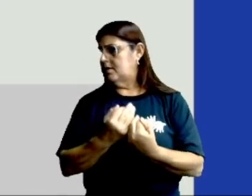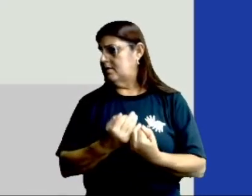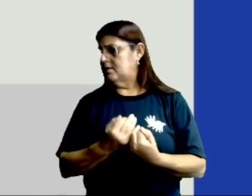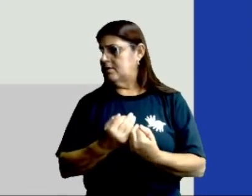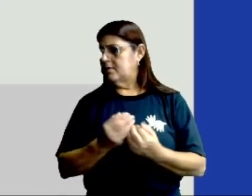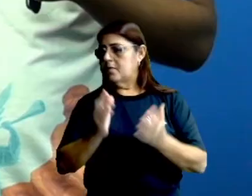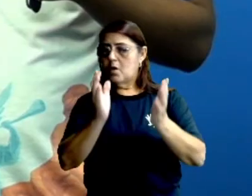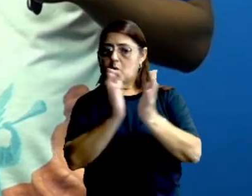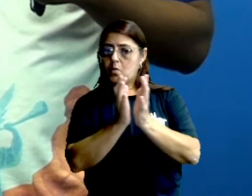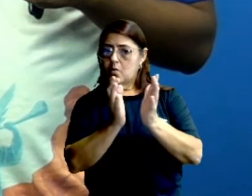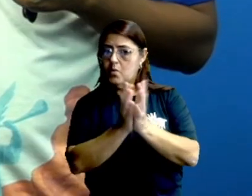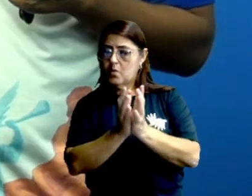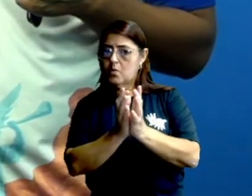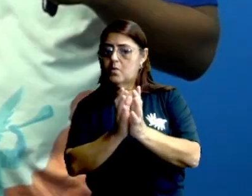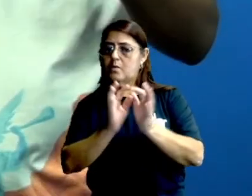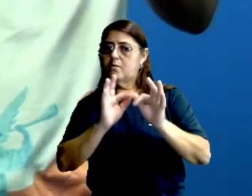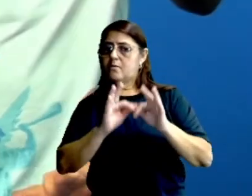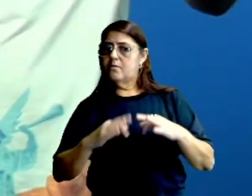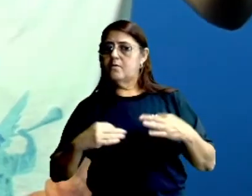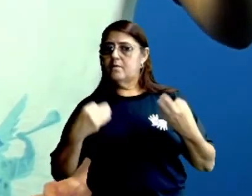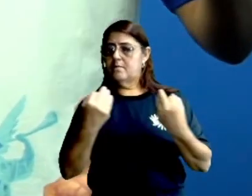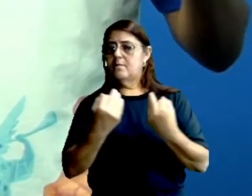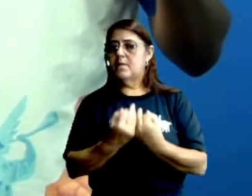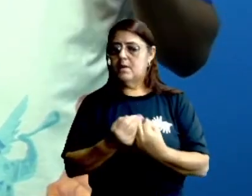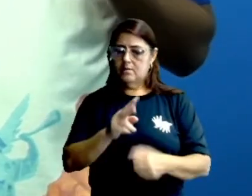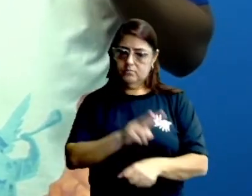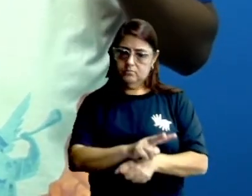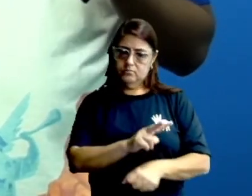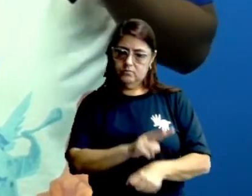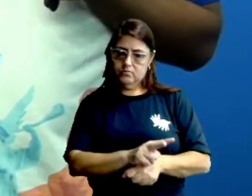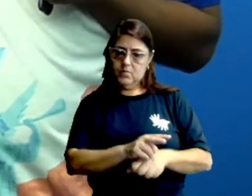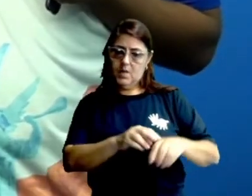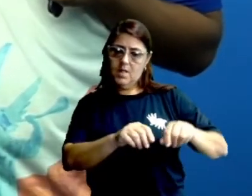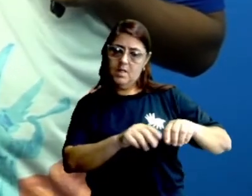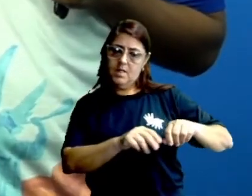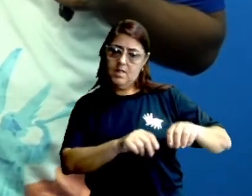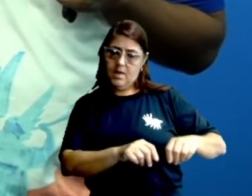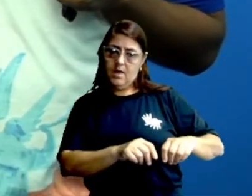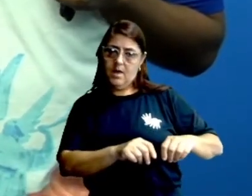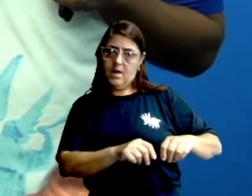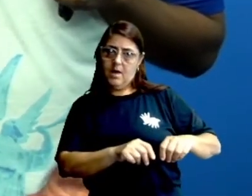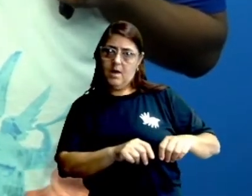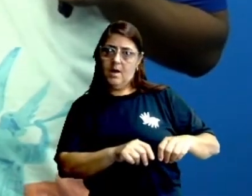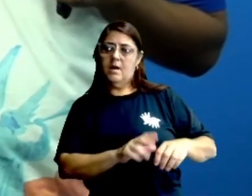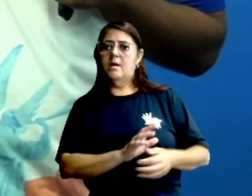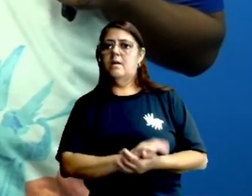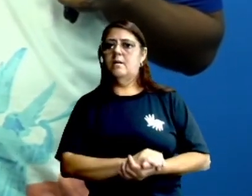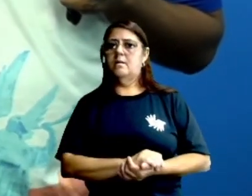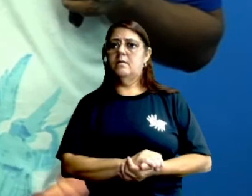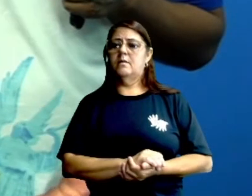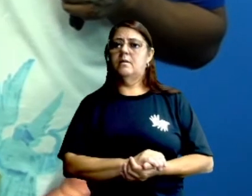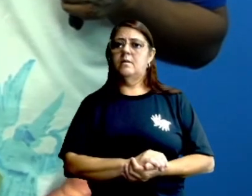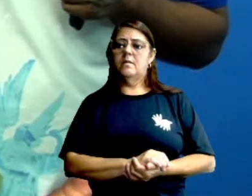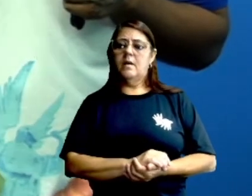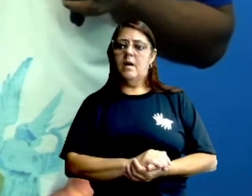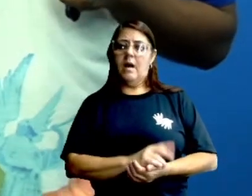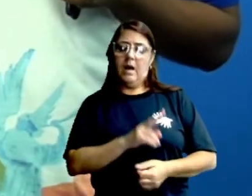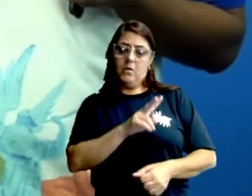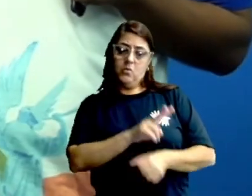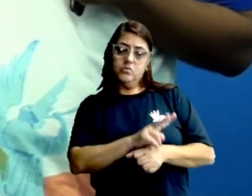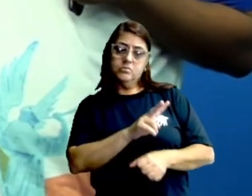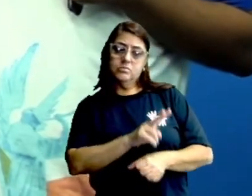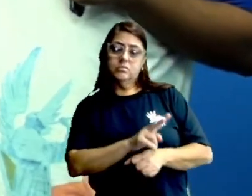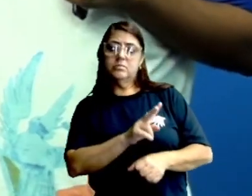um grupo de famílias cultivavam um determinado tipo de terra. E a maior parte do que era cultivado